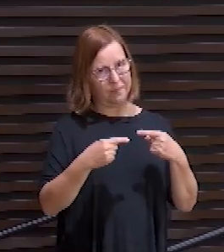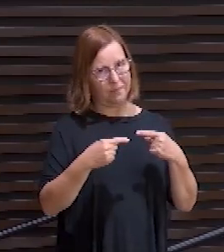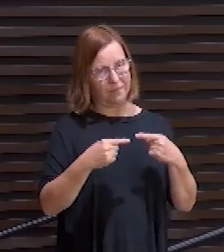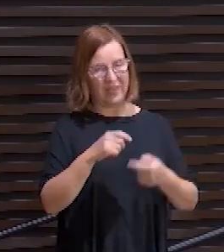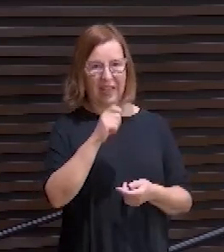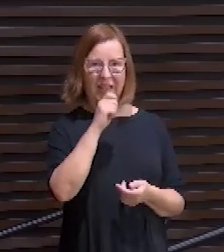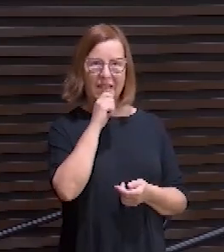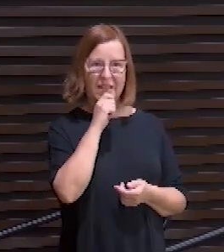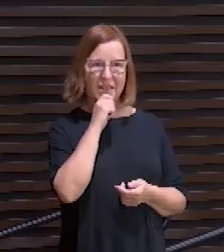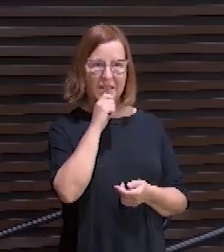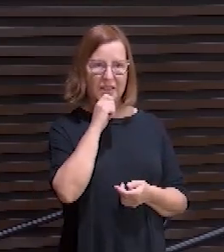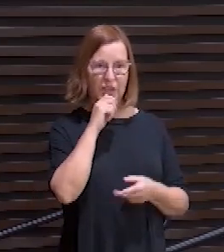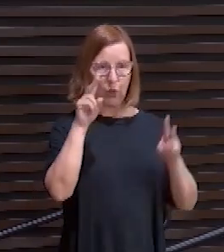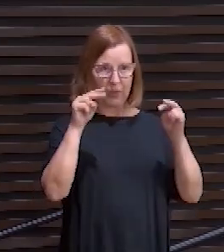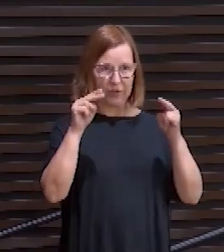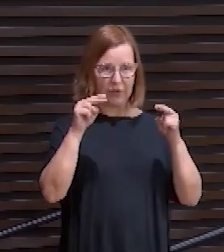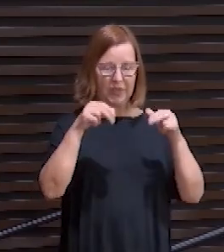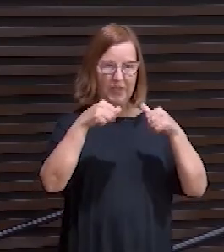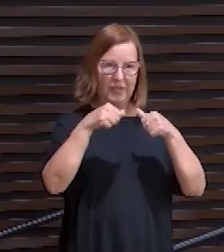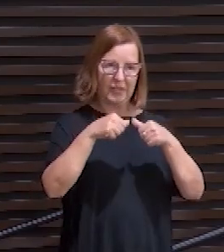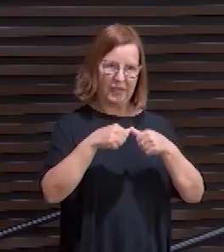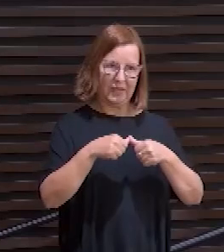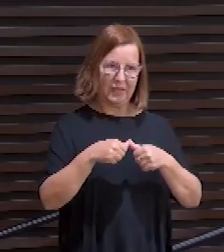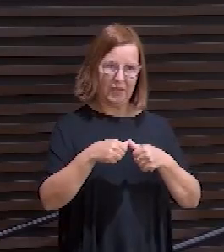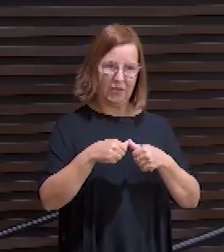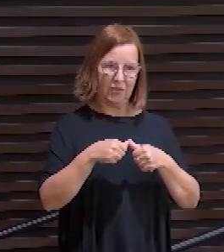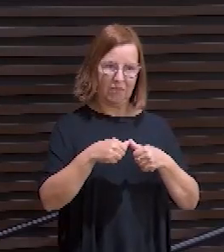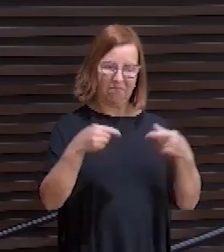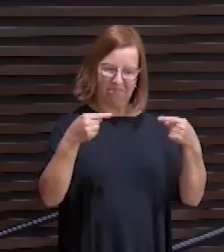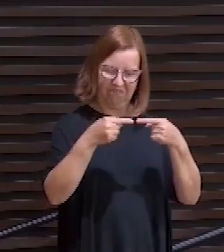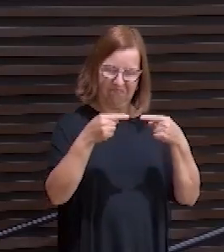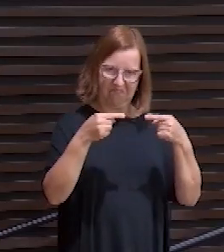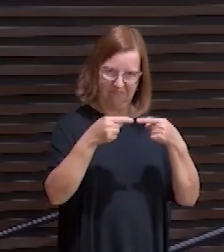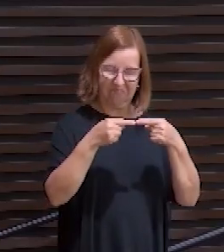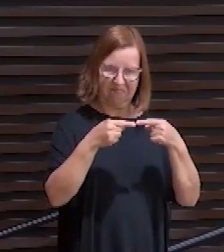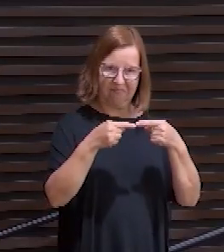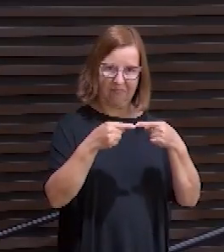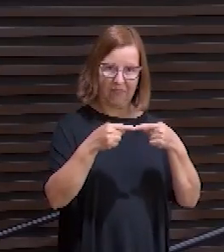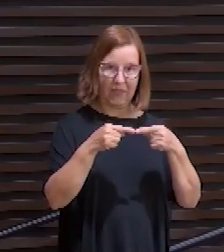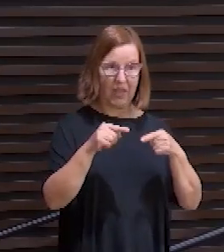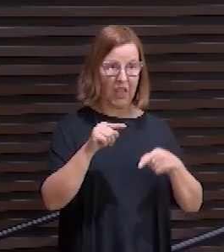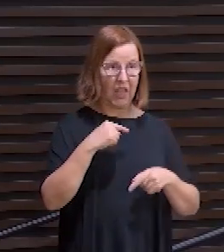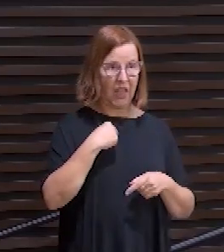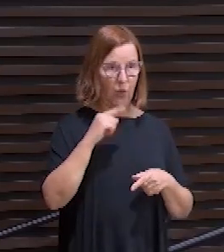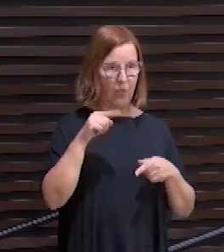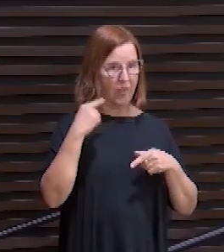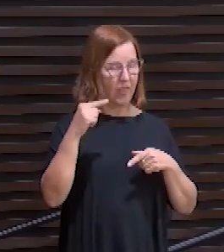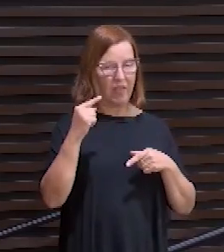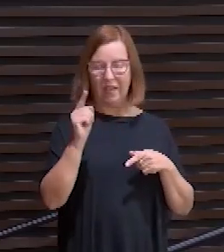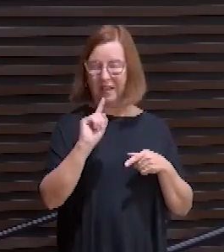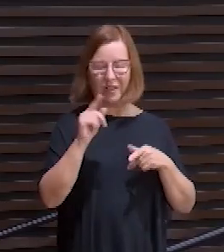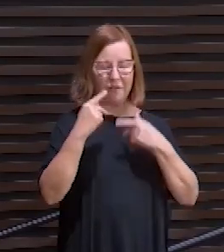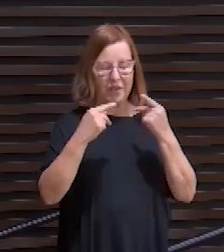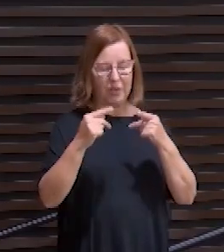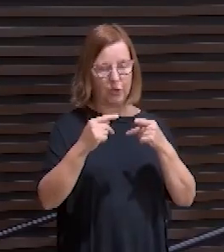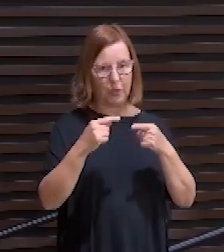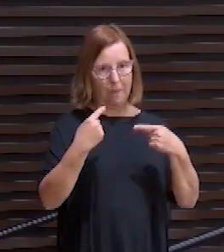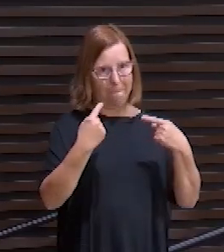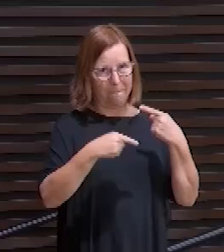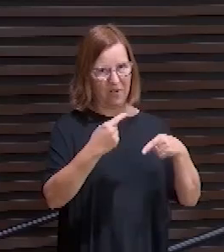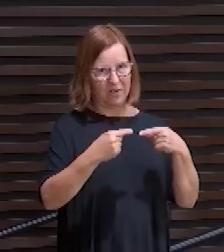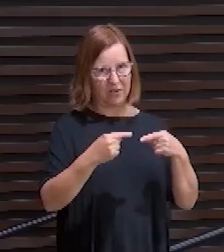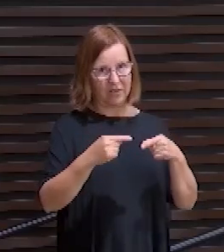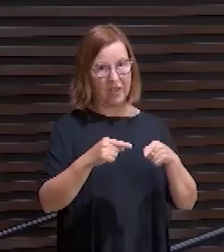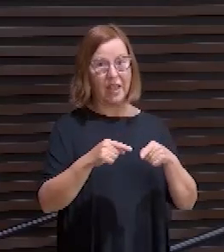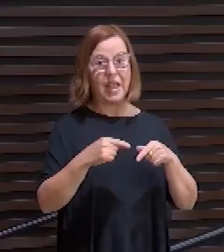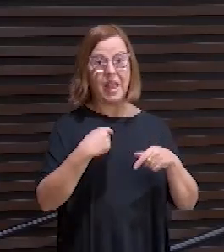ainda que o assunto esteja absolutamente relacionado. Eu não estou falando aqui de guerra política, não. Eu estou falando de uma